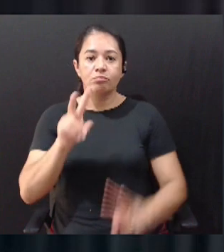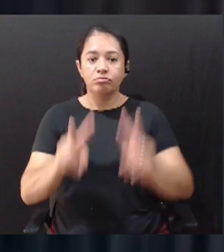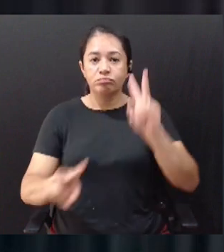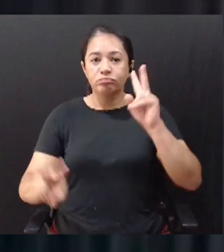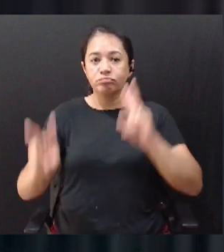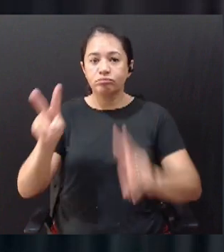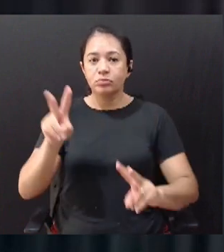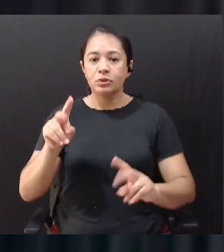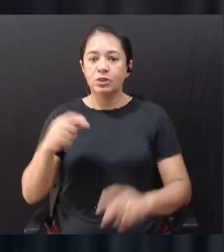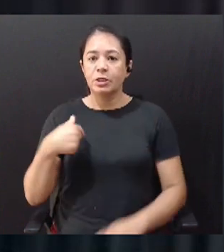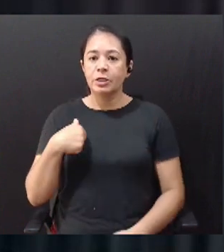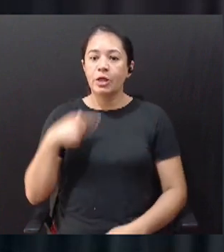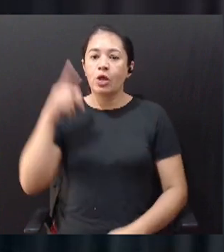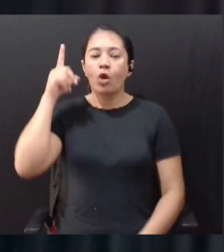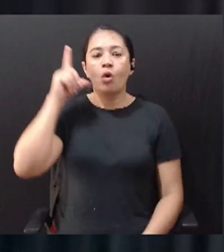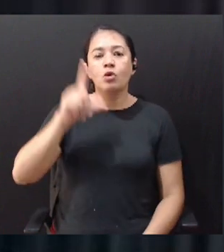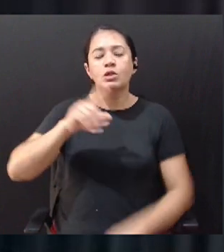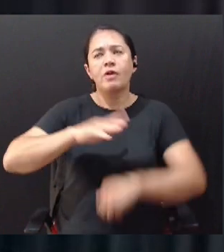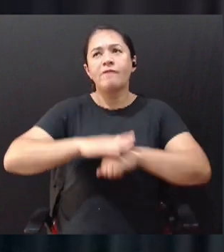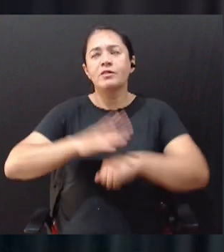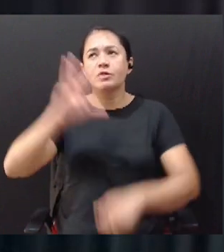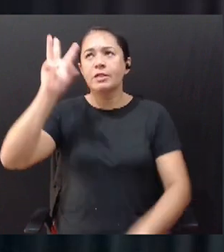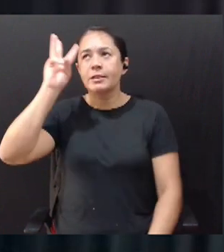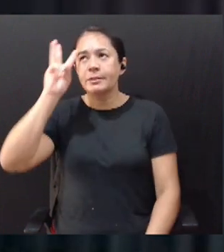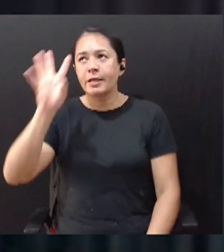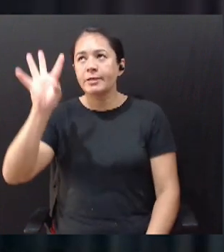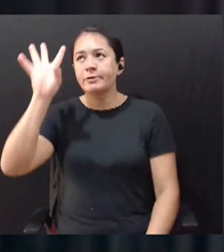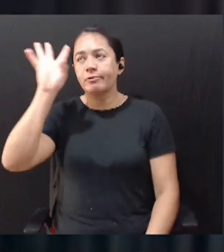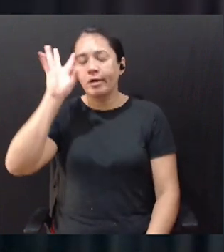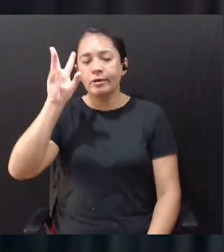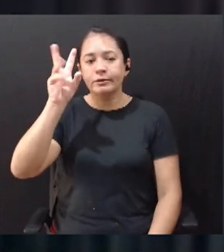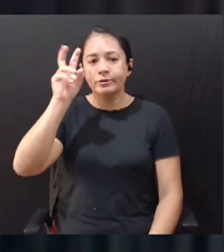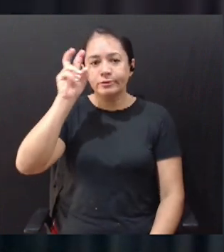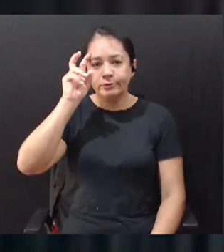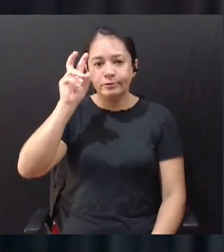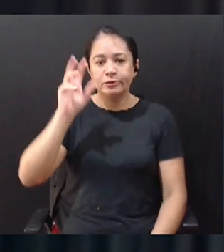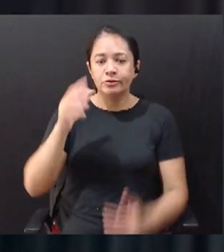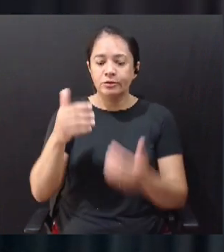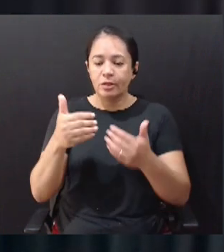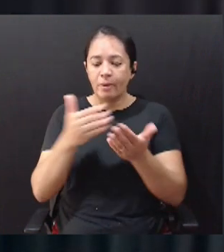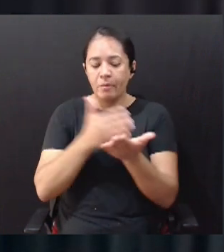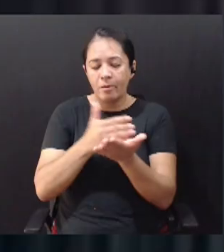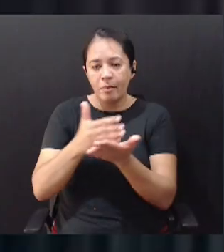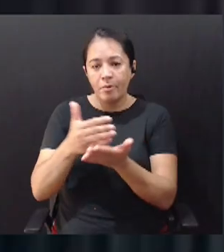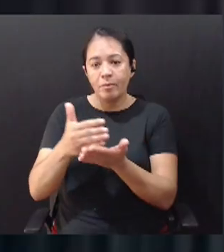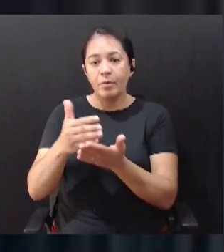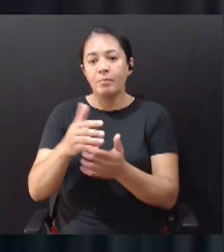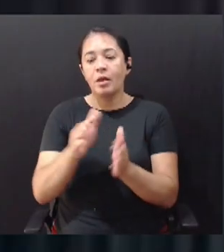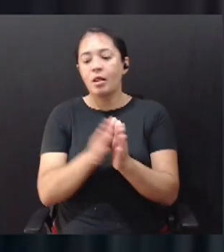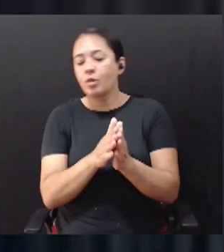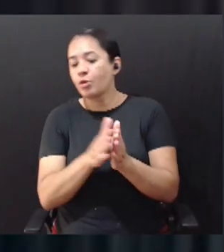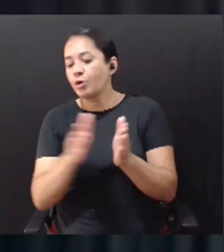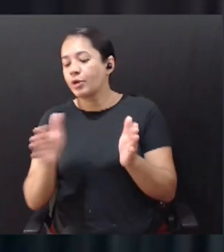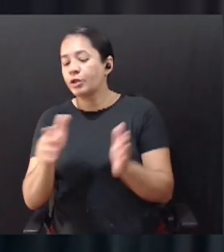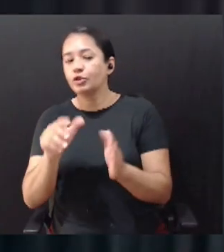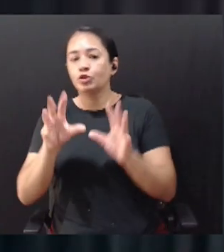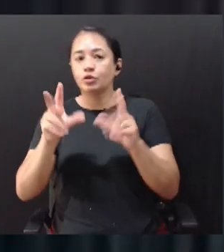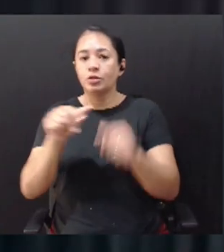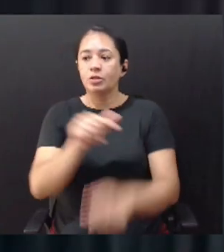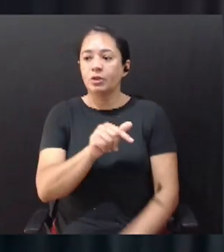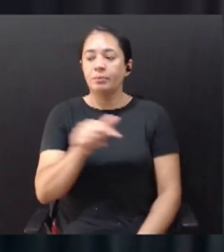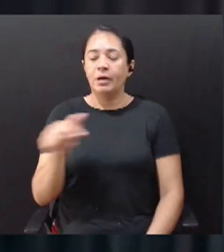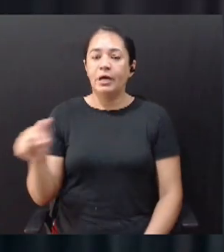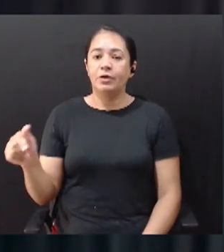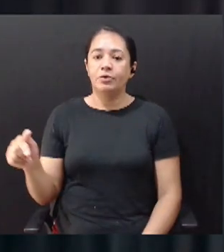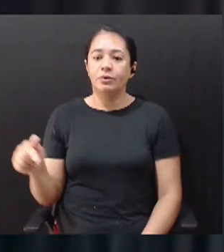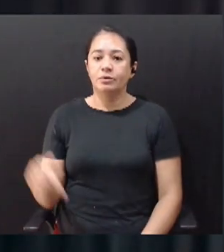conseguir fazer na terça, na quarta, na quinta, desmembrar isso durante a semana. E até uma dica, Rúbia, é que não Uhum.